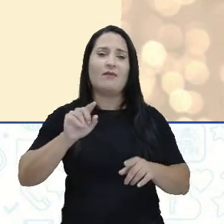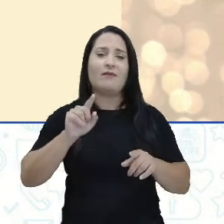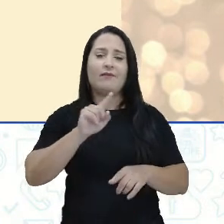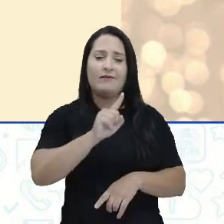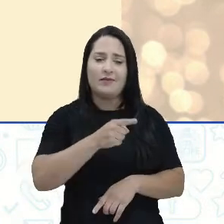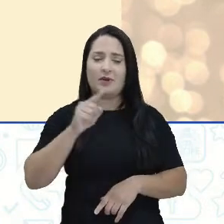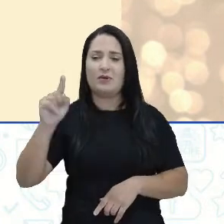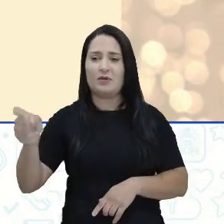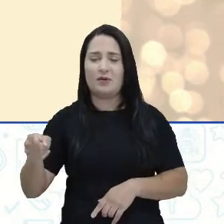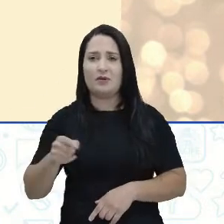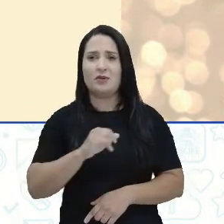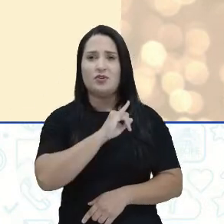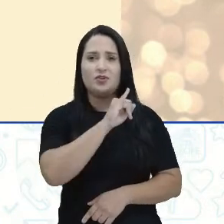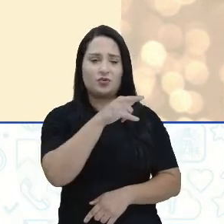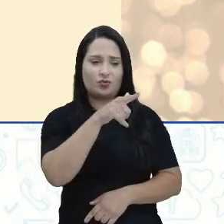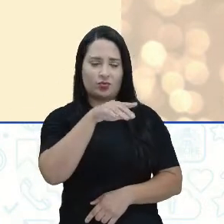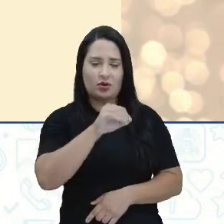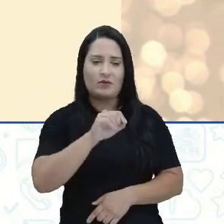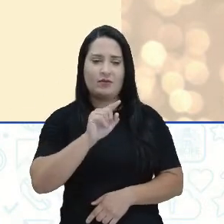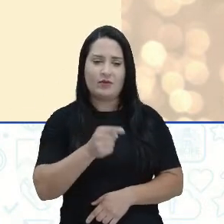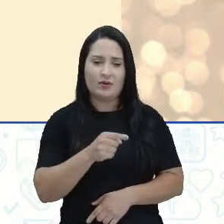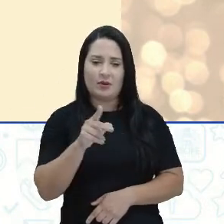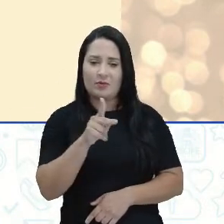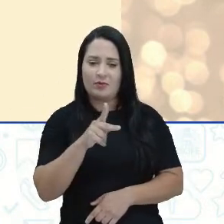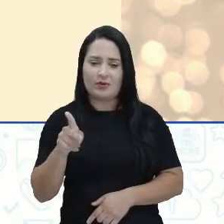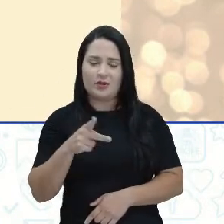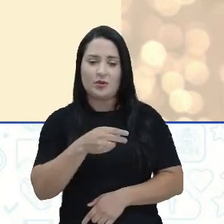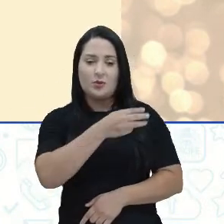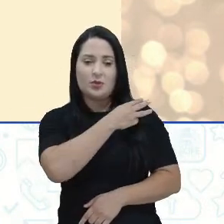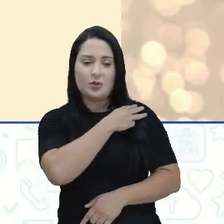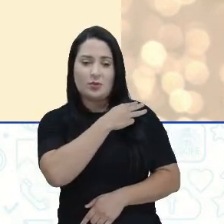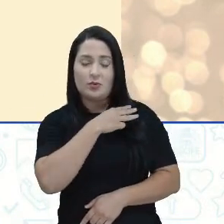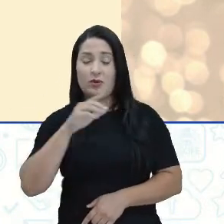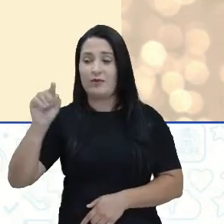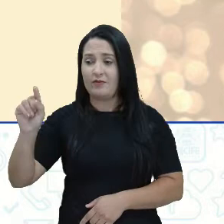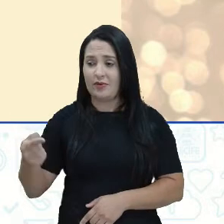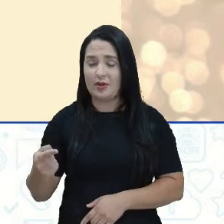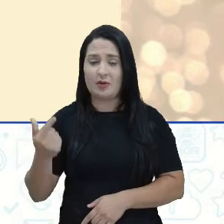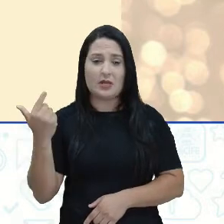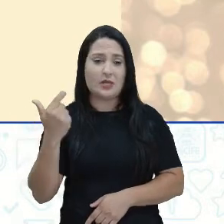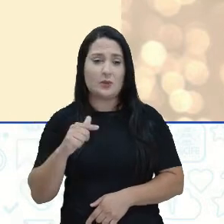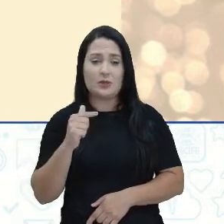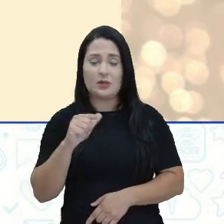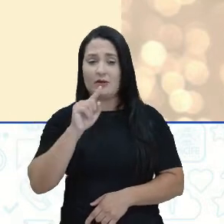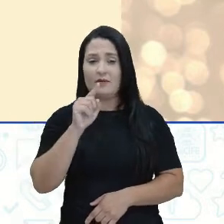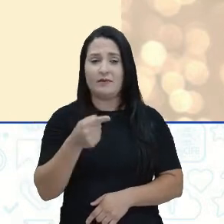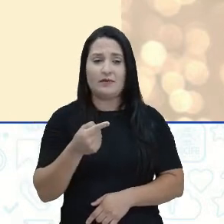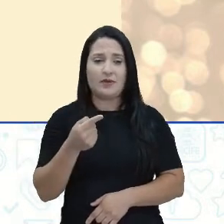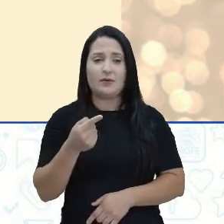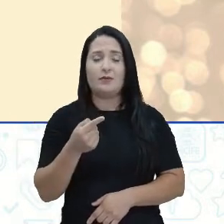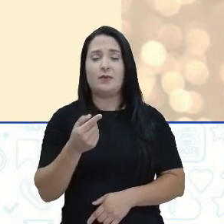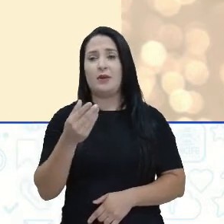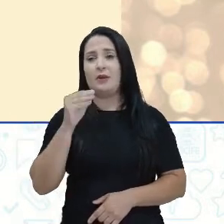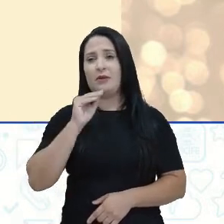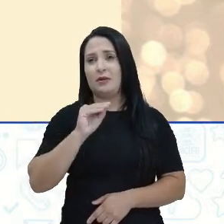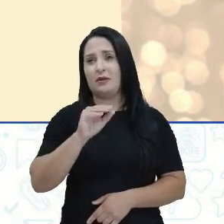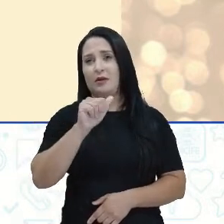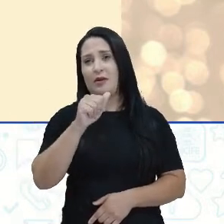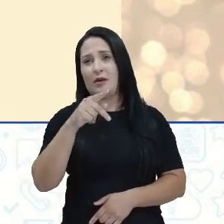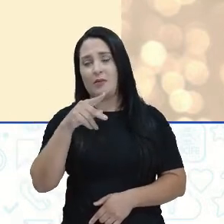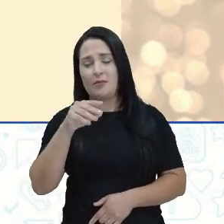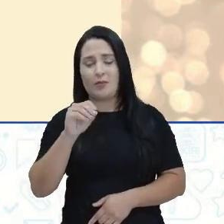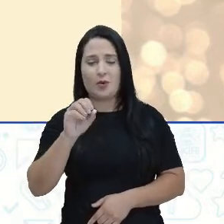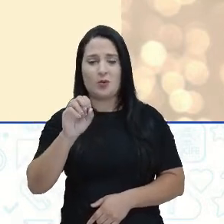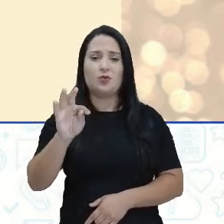boto João, vírgula, professor do ensino médio, vírgula. Não há uma vírgula dentro do aposto, professor do